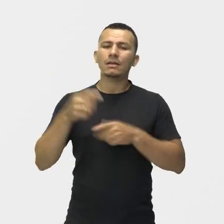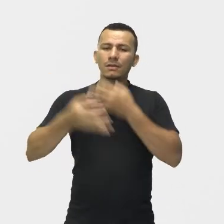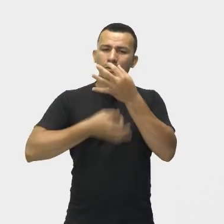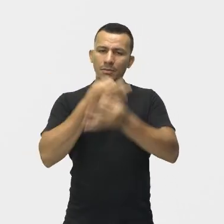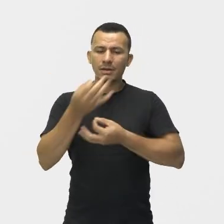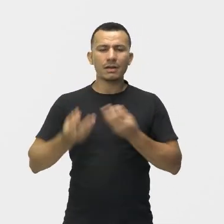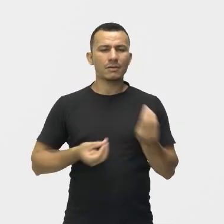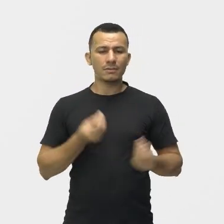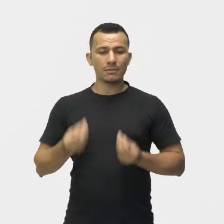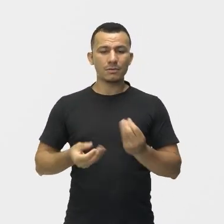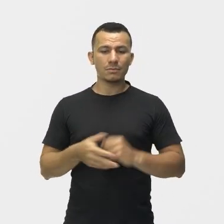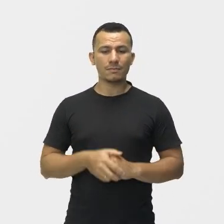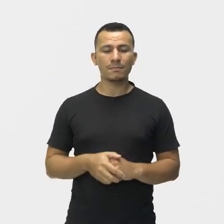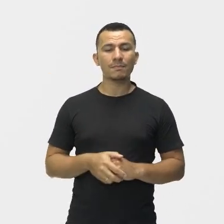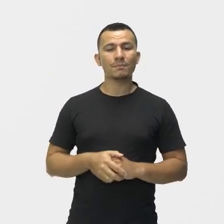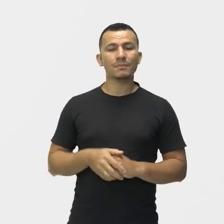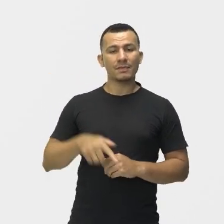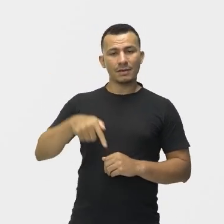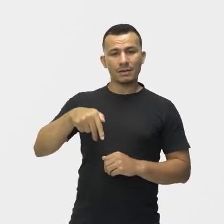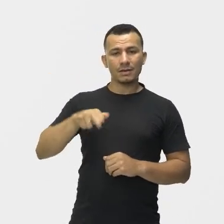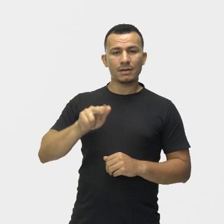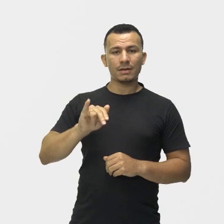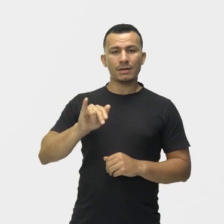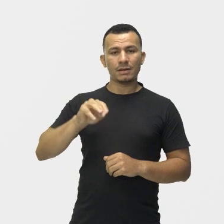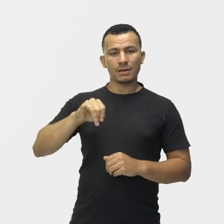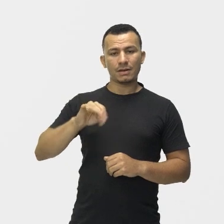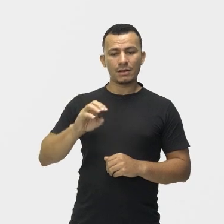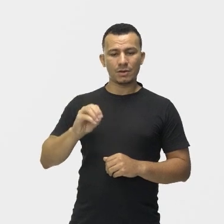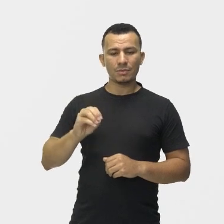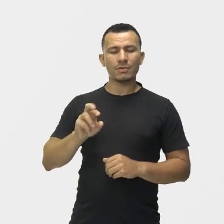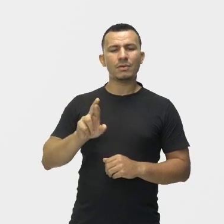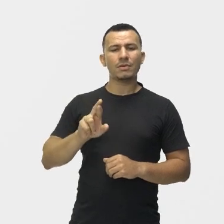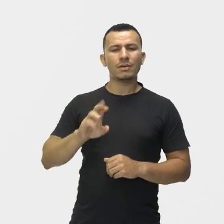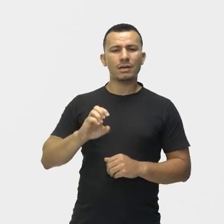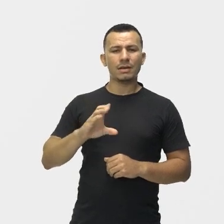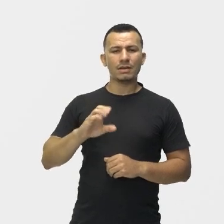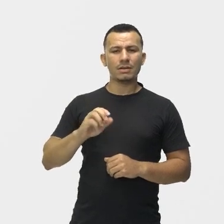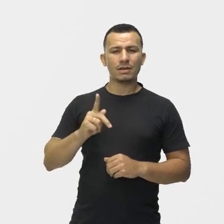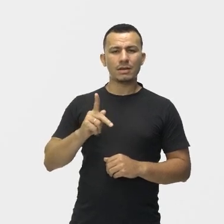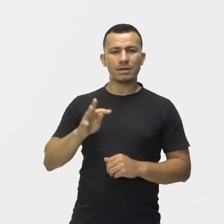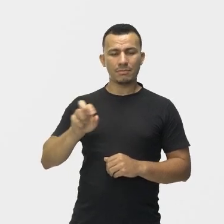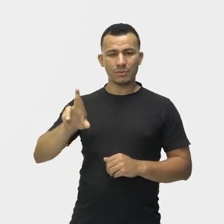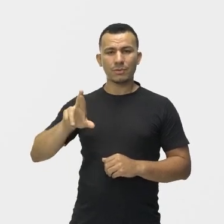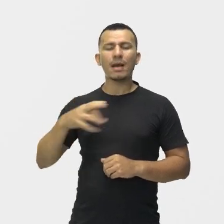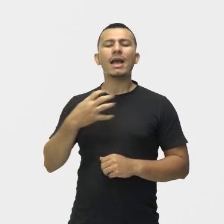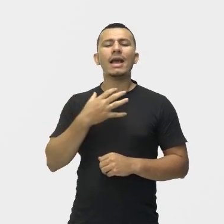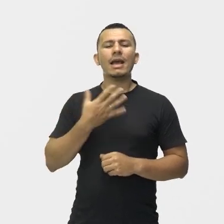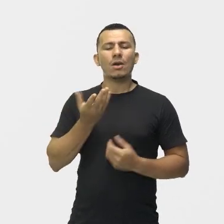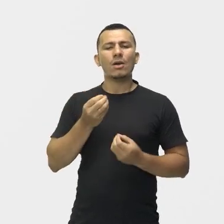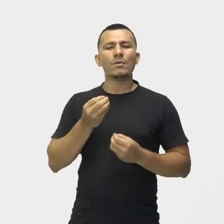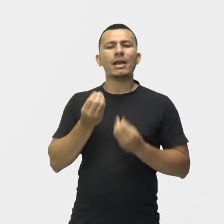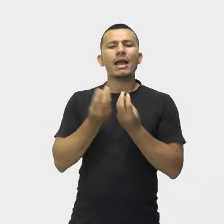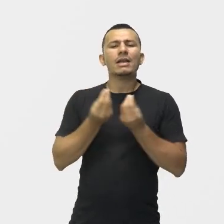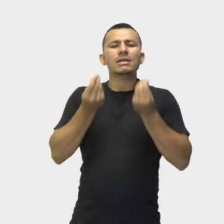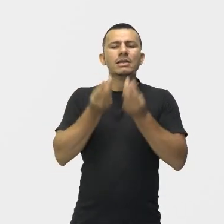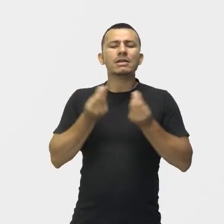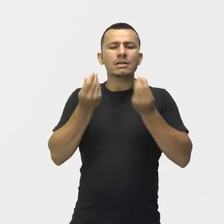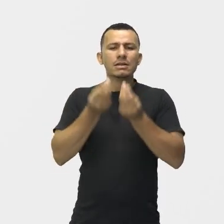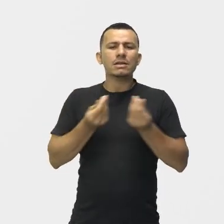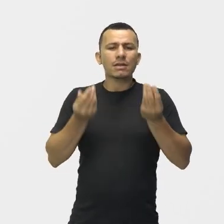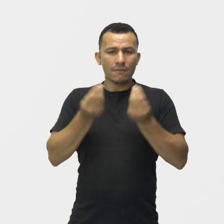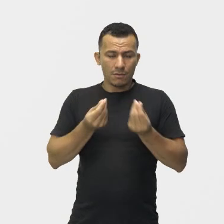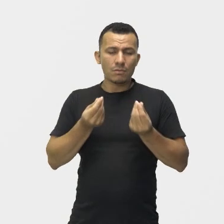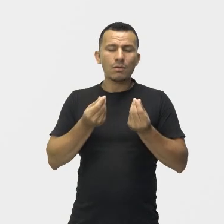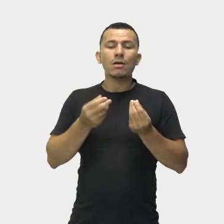nossa questão: quimiorreceptores, né? Olha aí, na verdade, o quimiorreceptor, ele é sensível ao odor, né? Então você